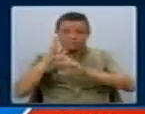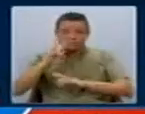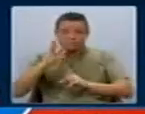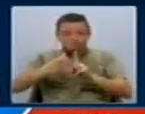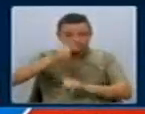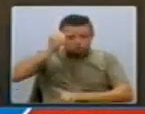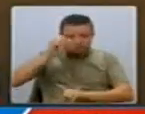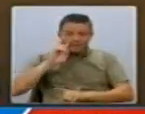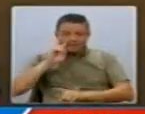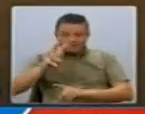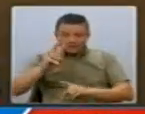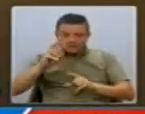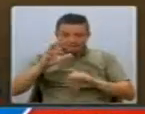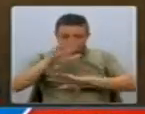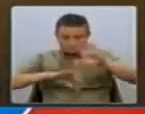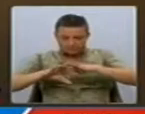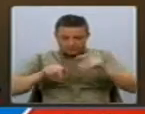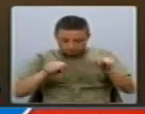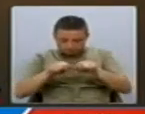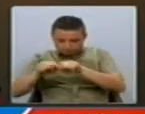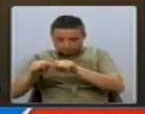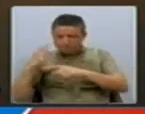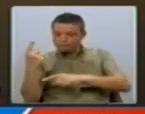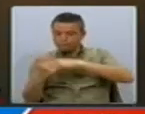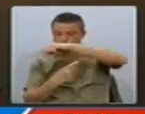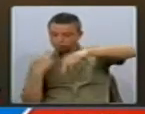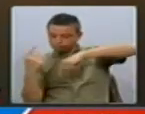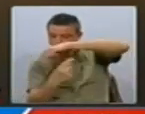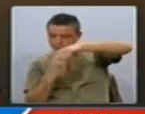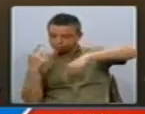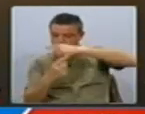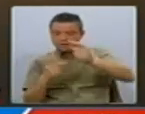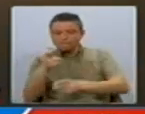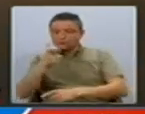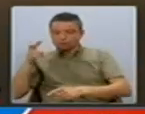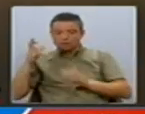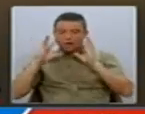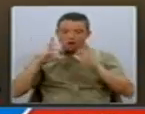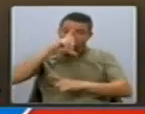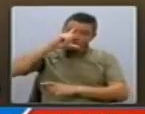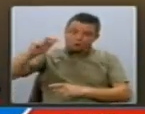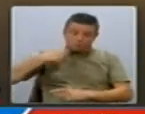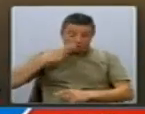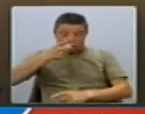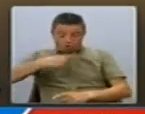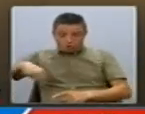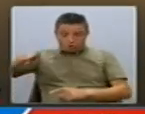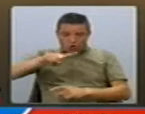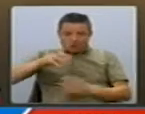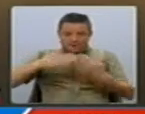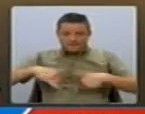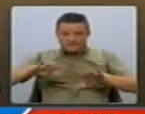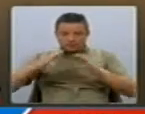conseguimos medir a velocidade de rotação de um planeta que está muitíssimo longe de nós. Portanto, para além de ser uma notícia